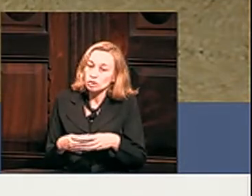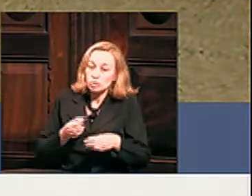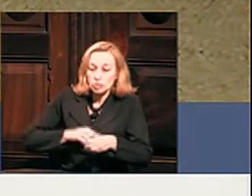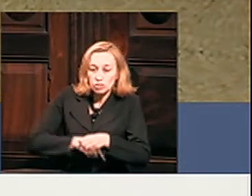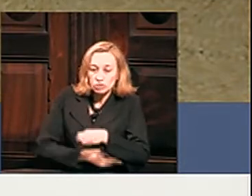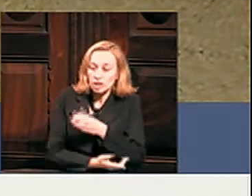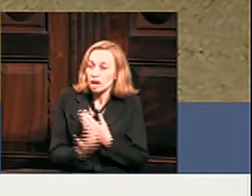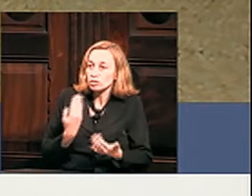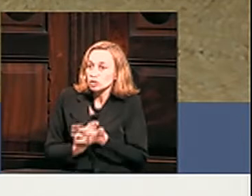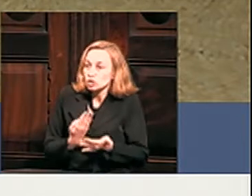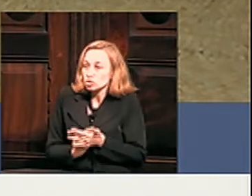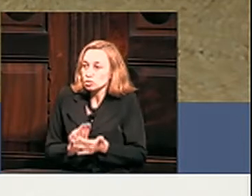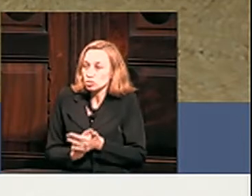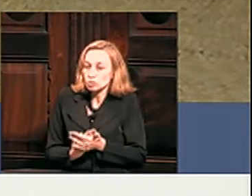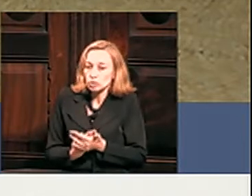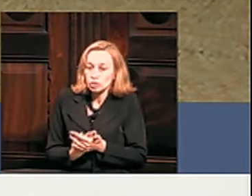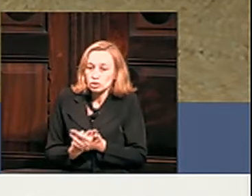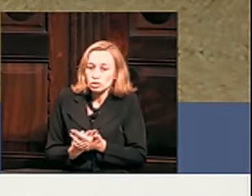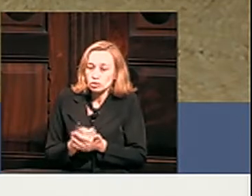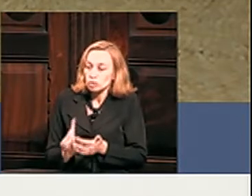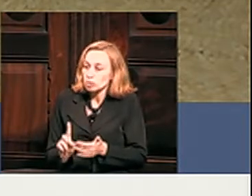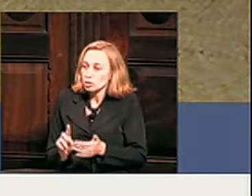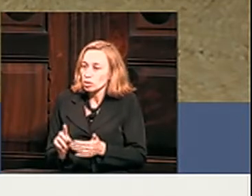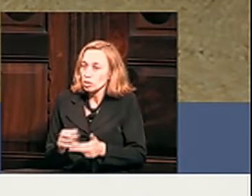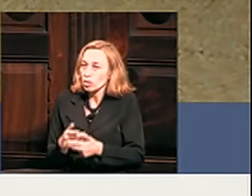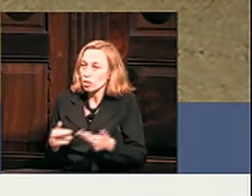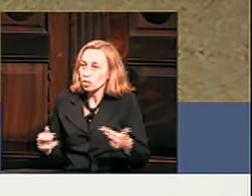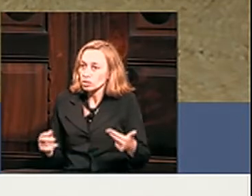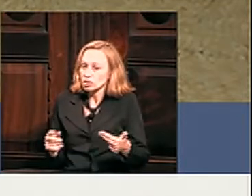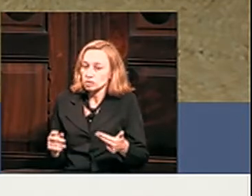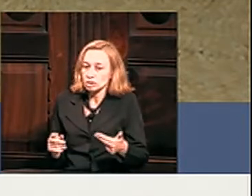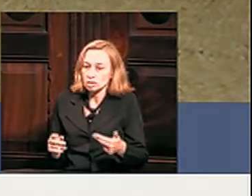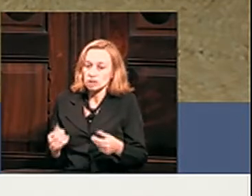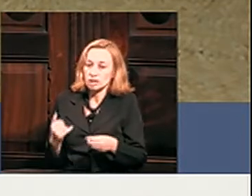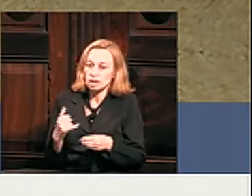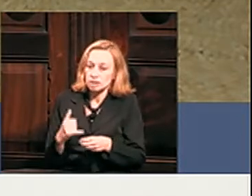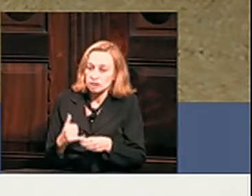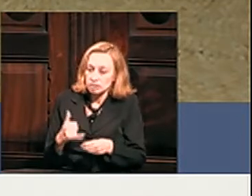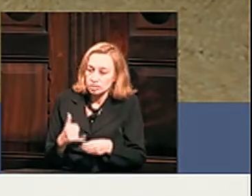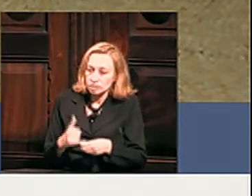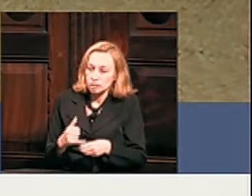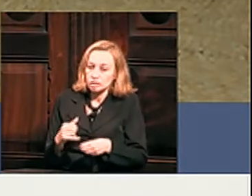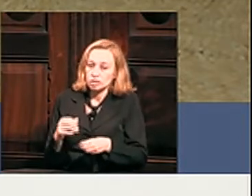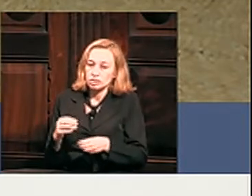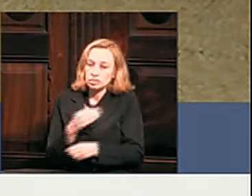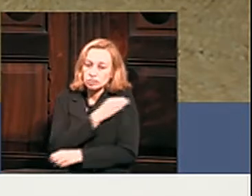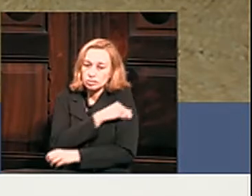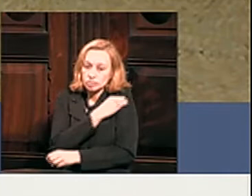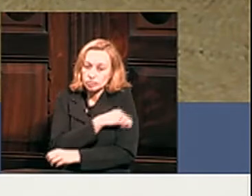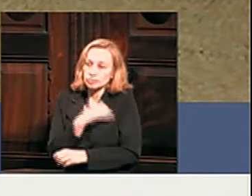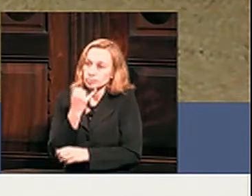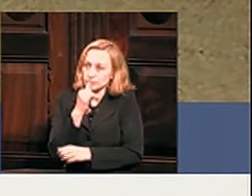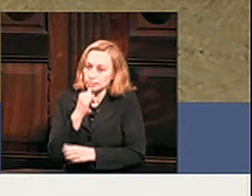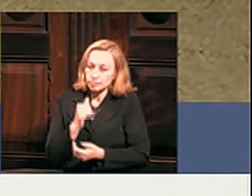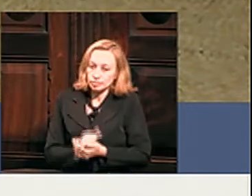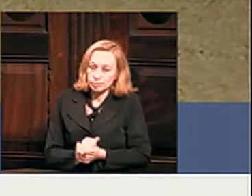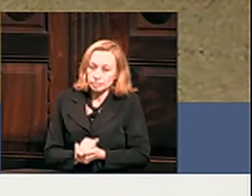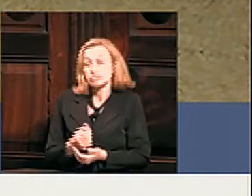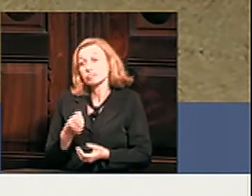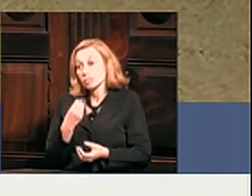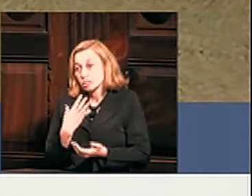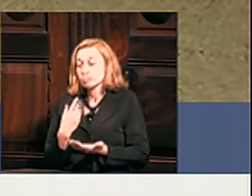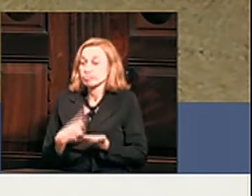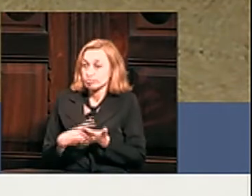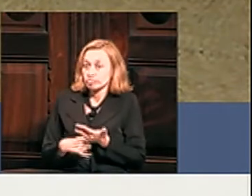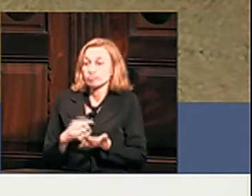os estudos sobre as outras alíquotas da gasolina, do álcool, da energia elétrica, como se diz. Então, foi o acordo